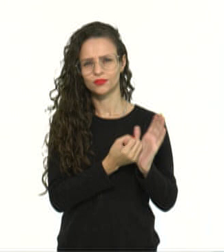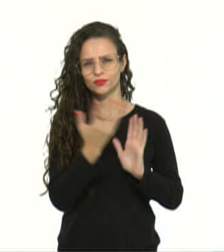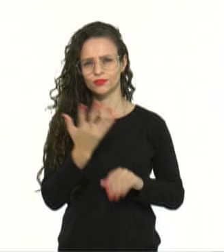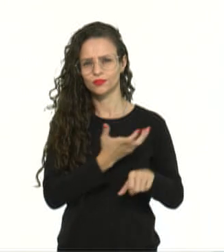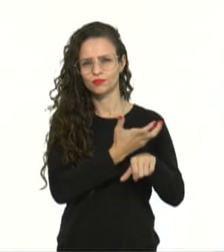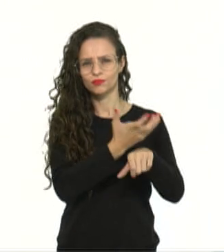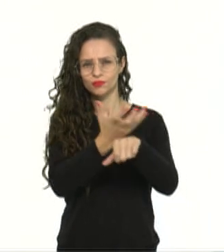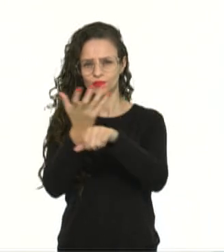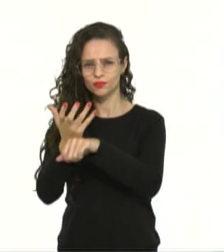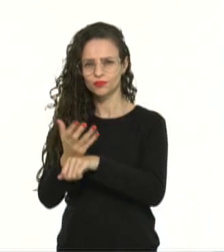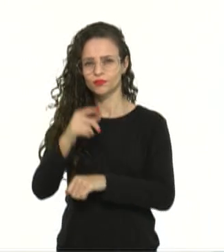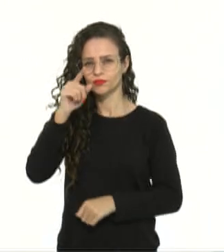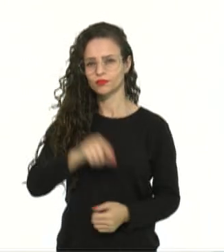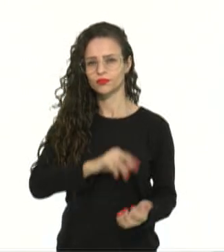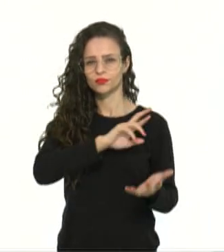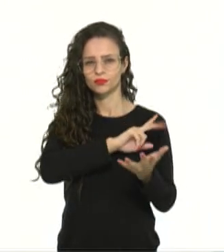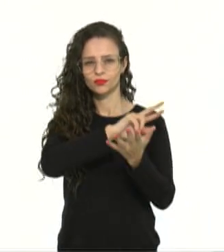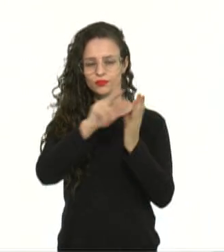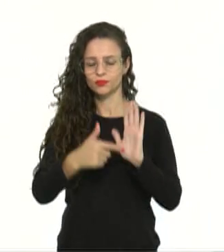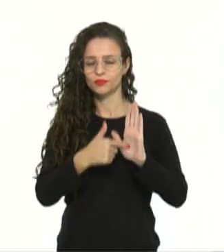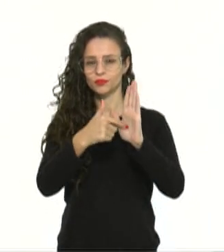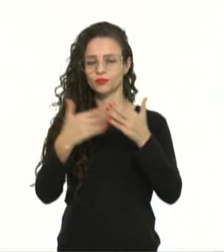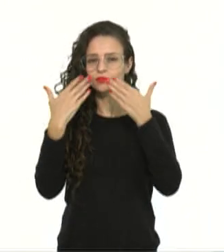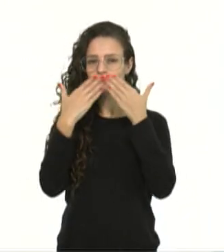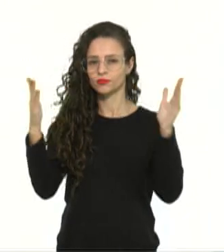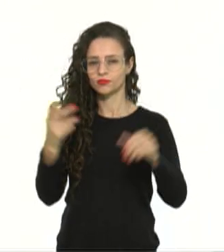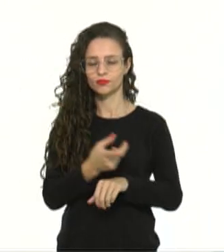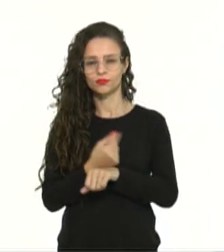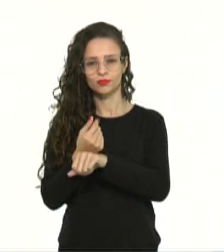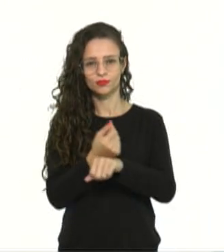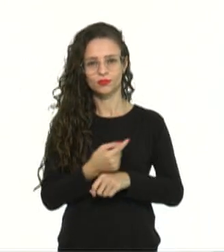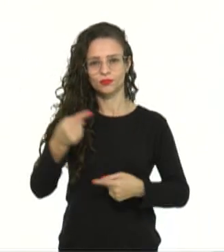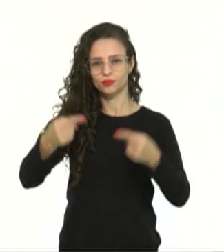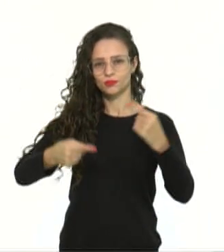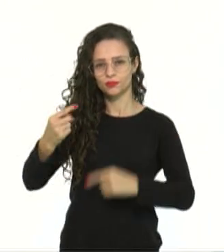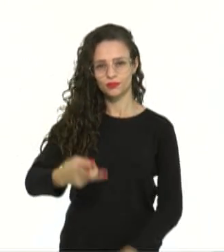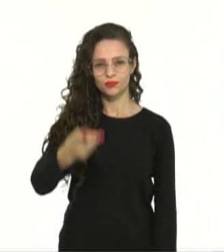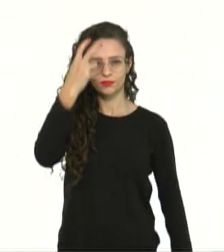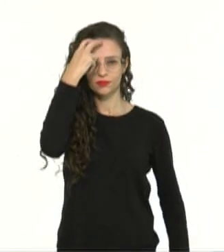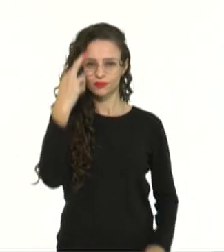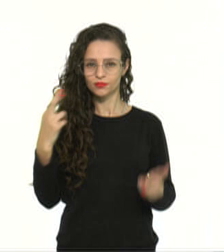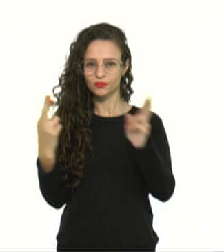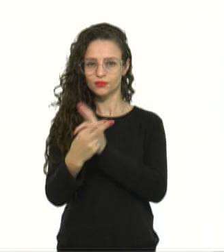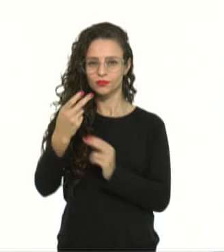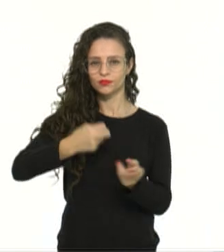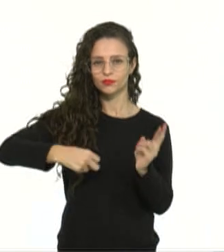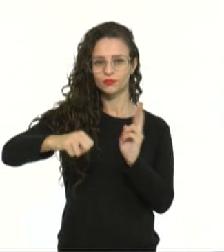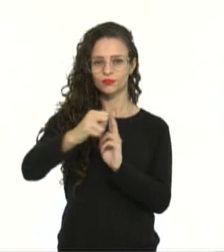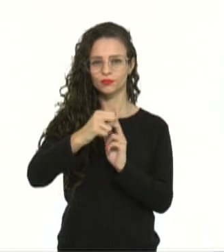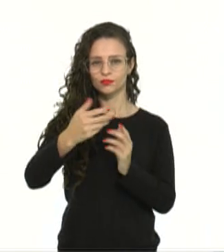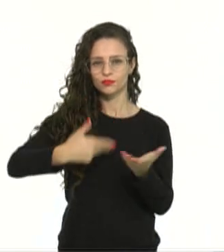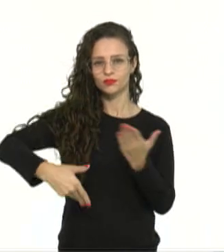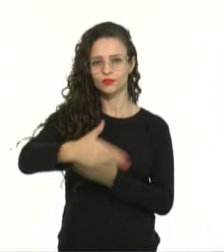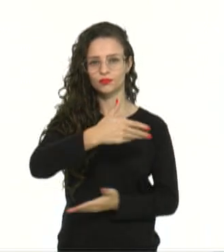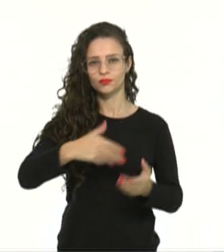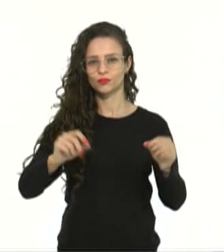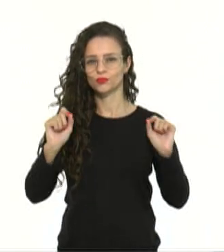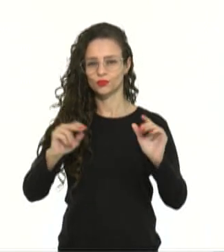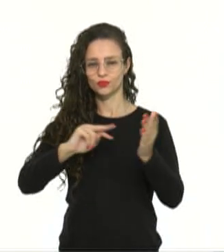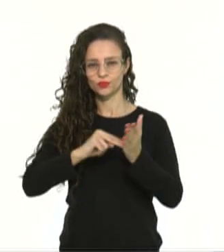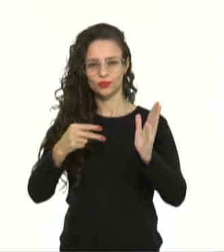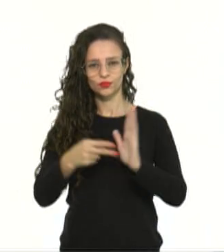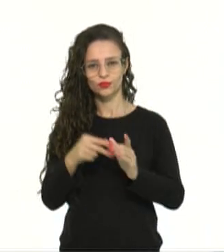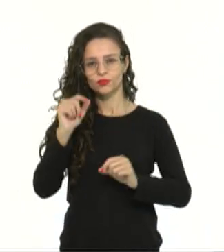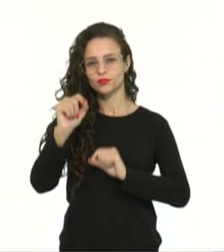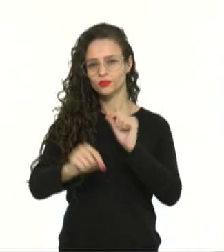que é um fenômeno múltiplo, se evidencia na economia, na política, na cultura, nas relações sociais. Ou seja,